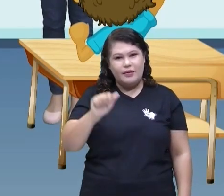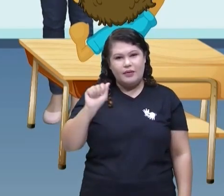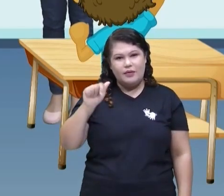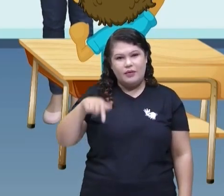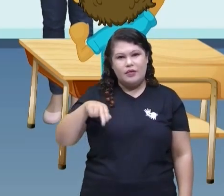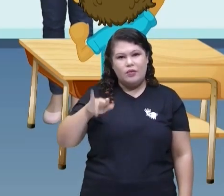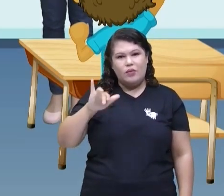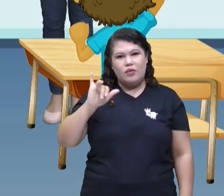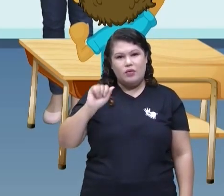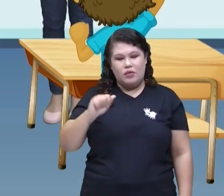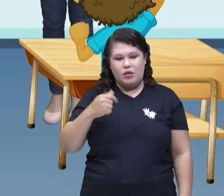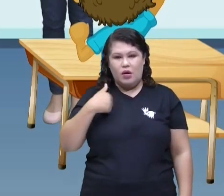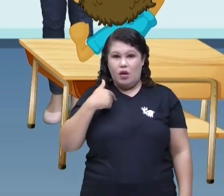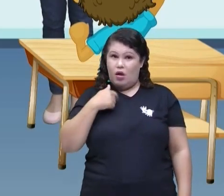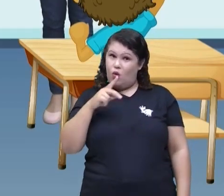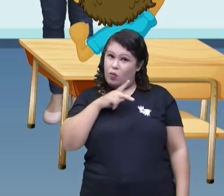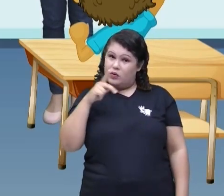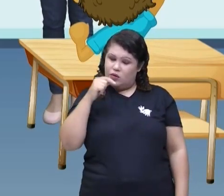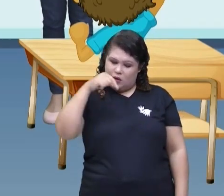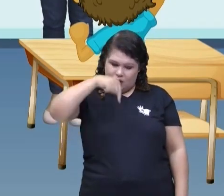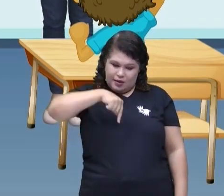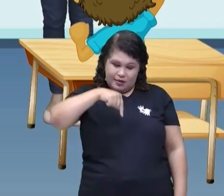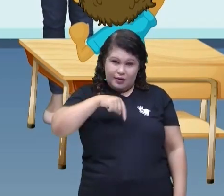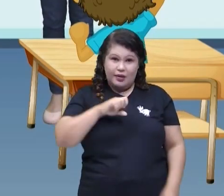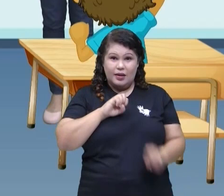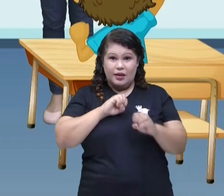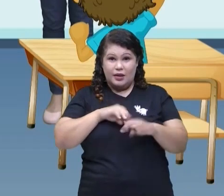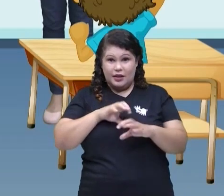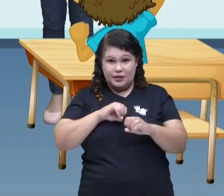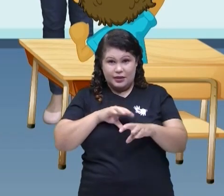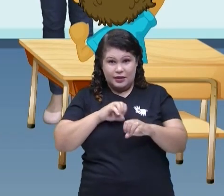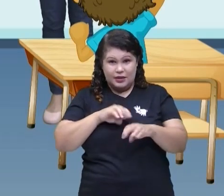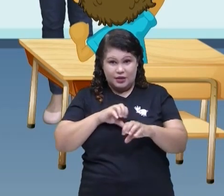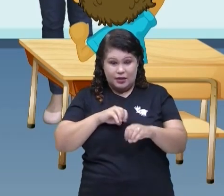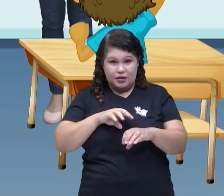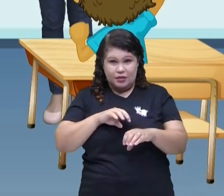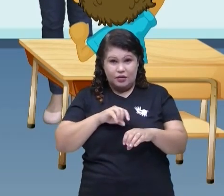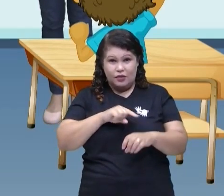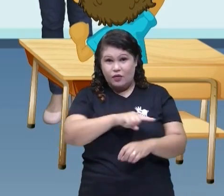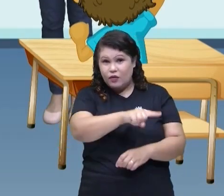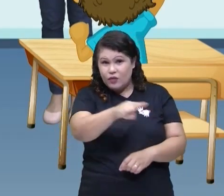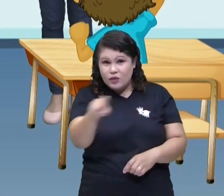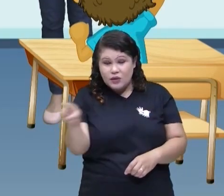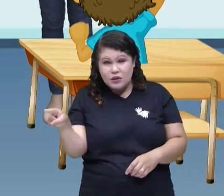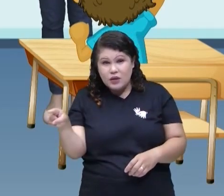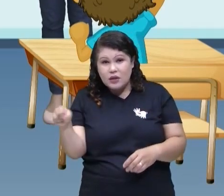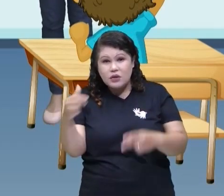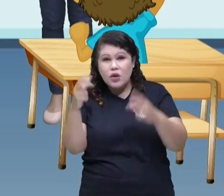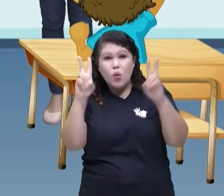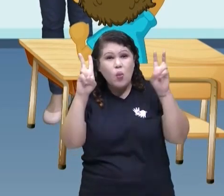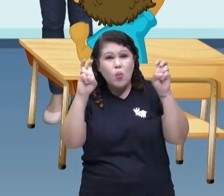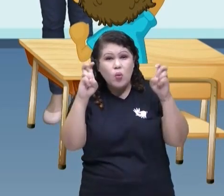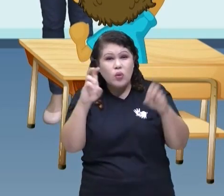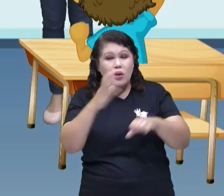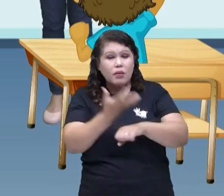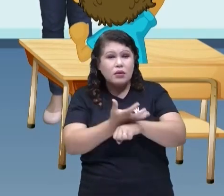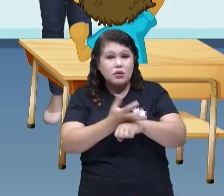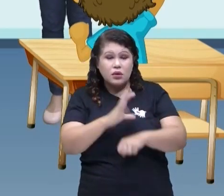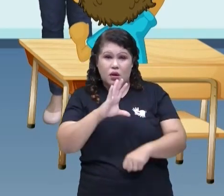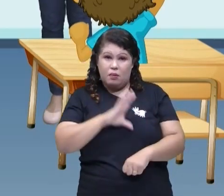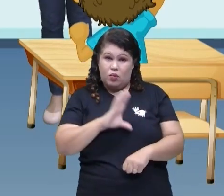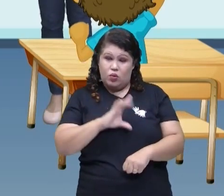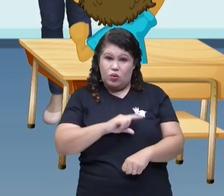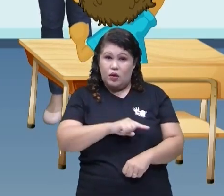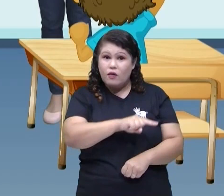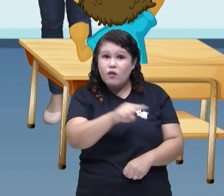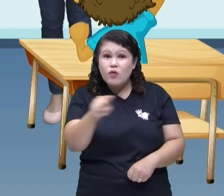eu estou aqui ensinando vocês vários assuntos de língua portuguesa, mas vocês